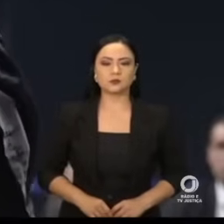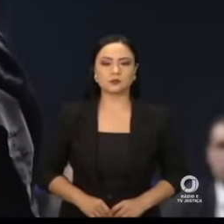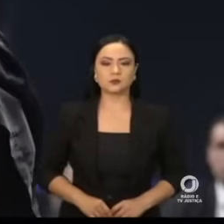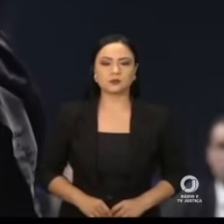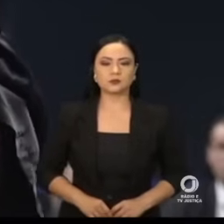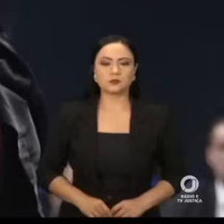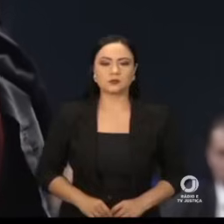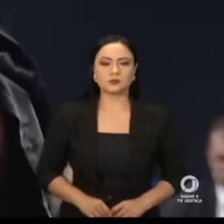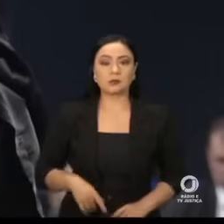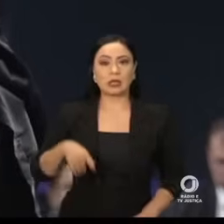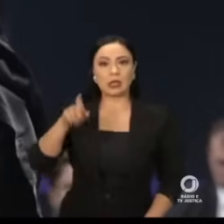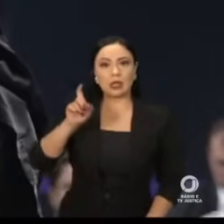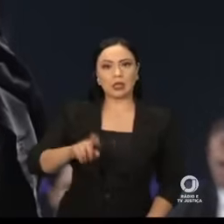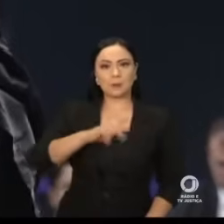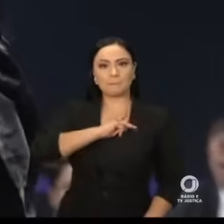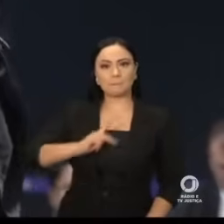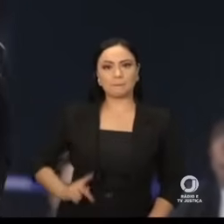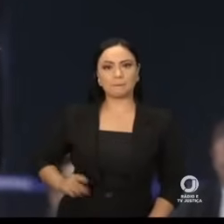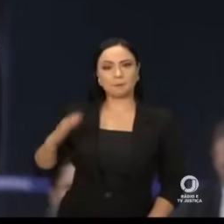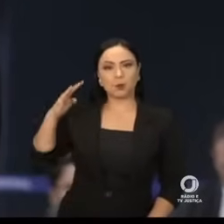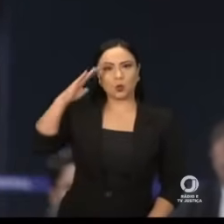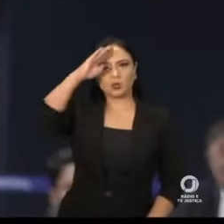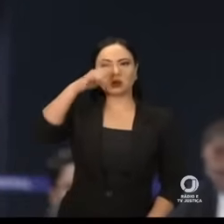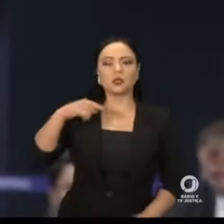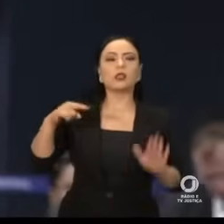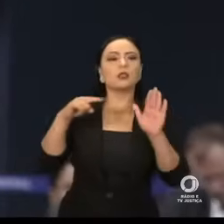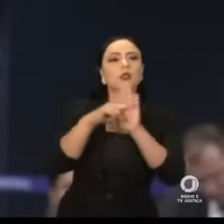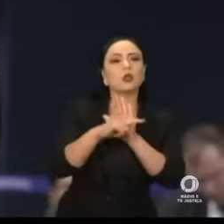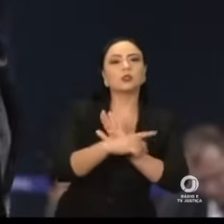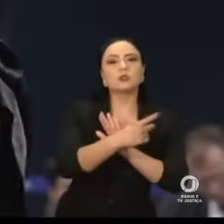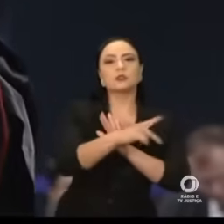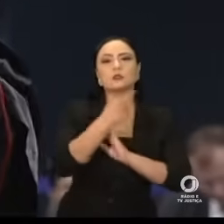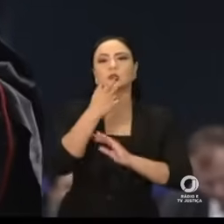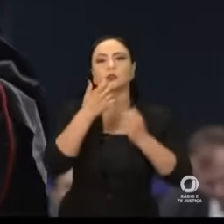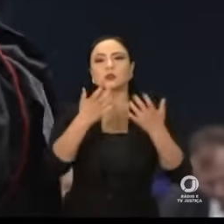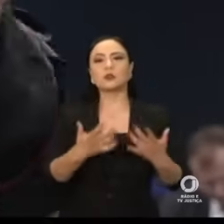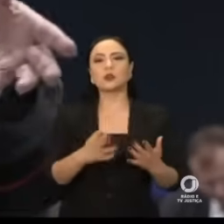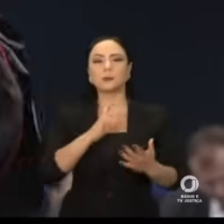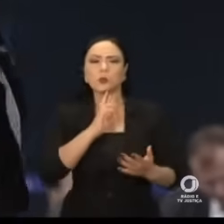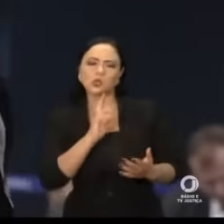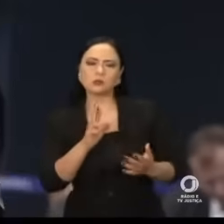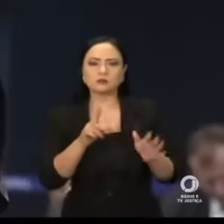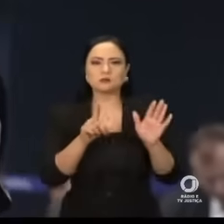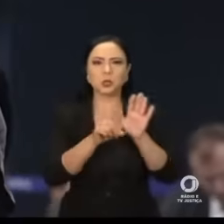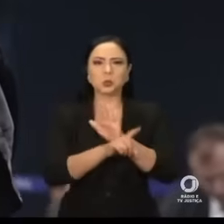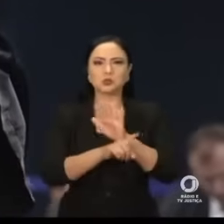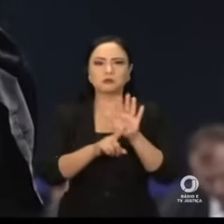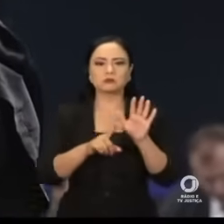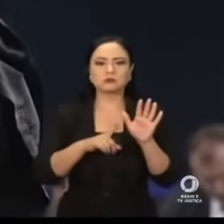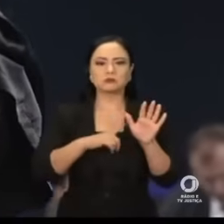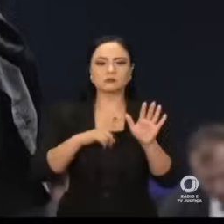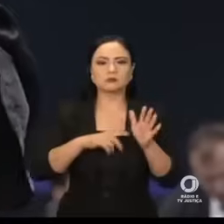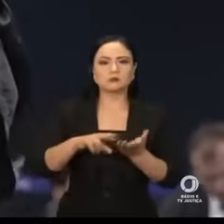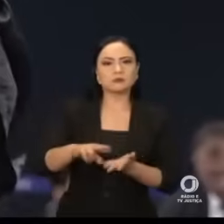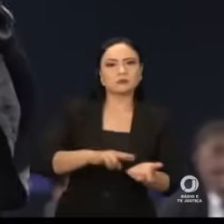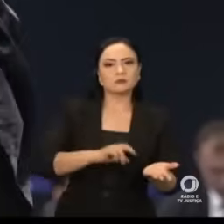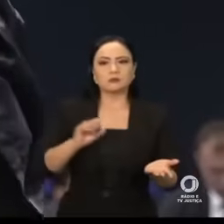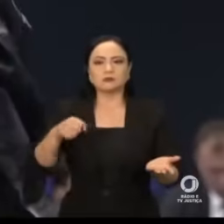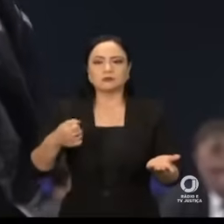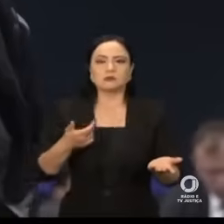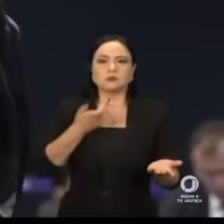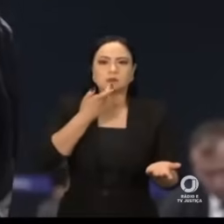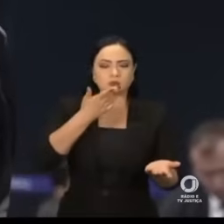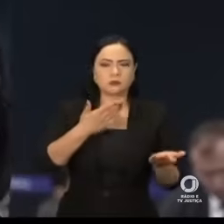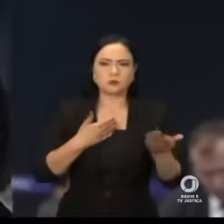o ex-presidente Bolsonaro, no seu interrogatório, disse o seguinte, respondendo a perguntas do relator e da própria defesa: o senhor